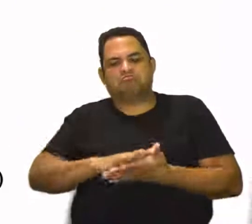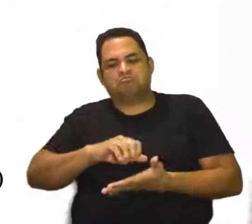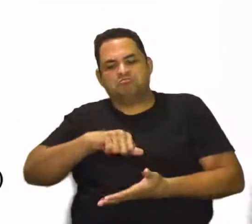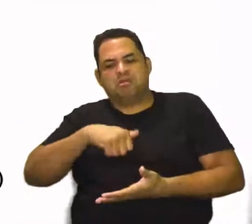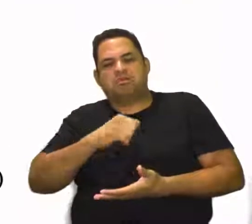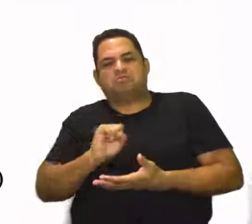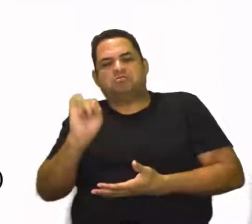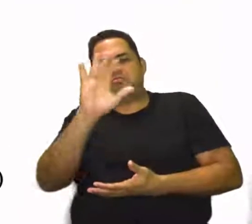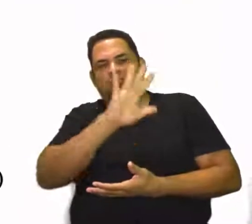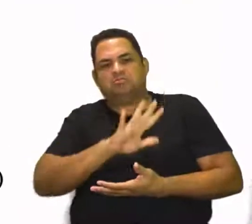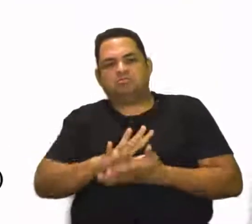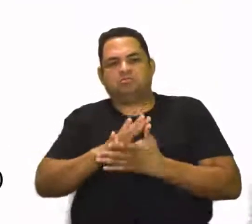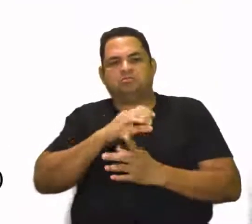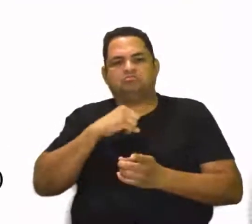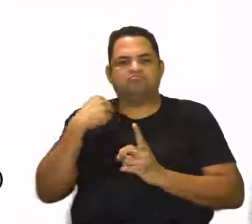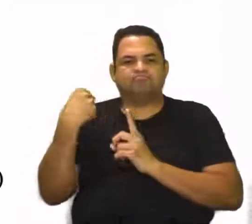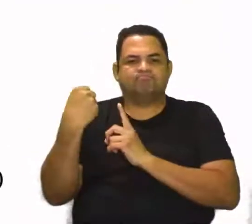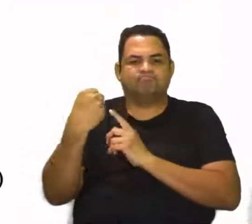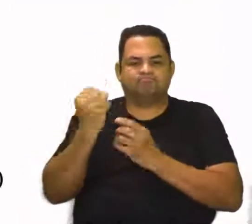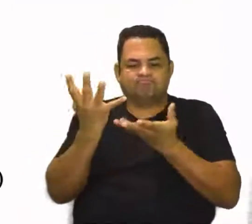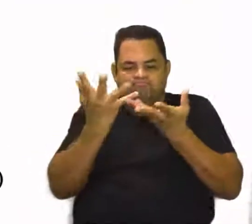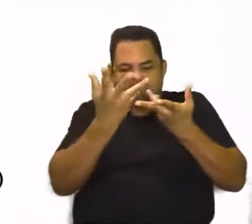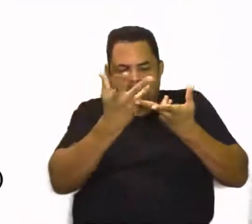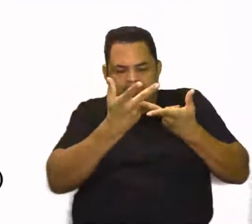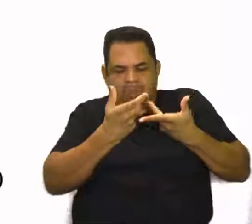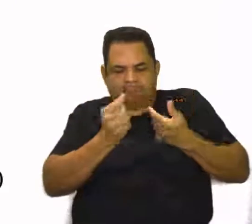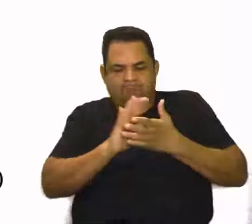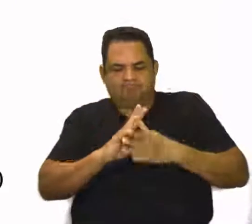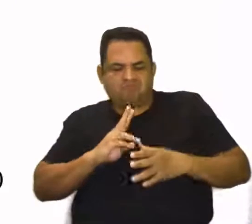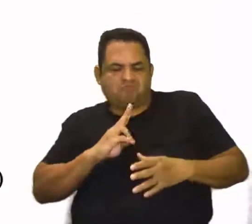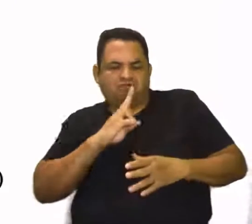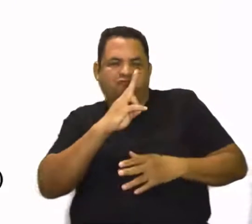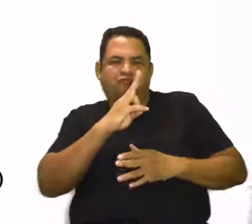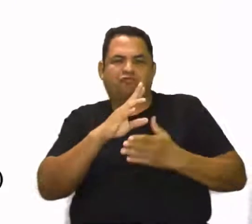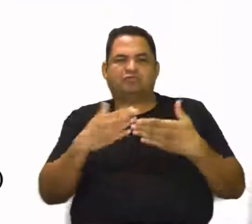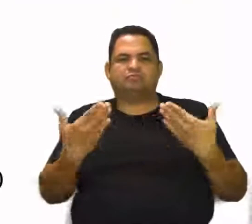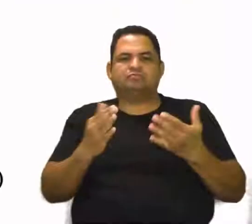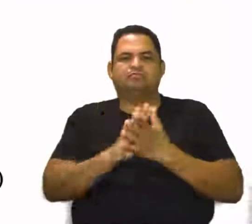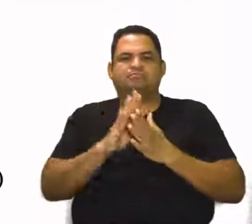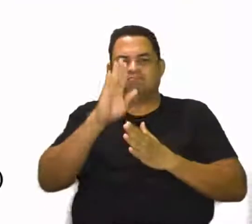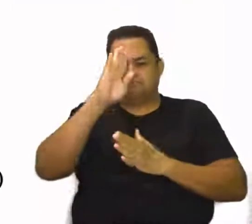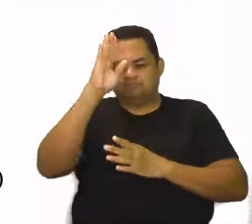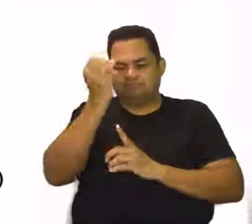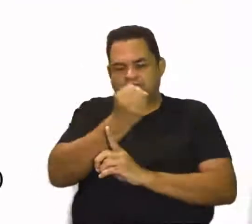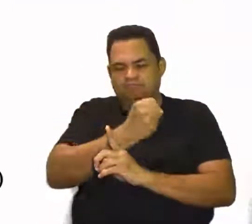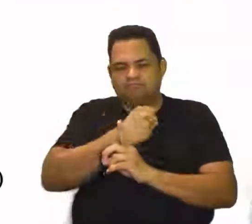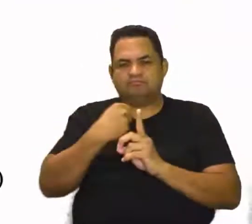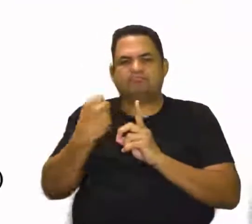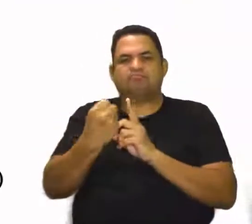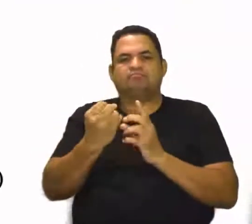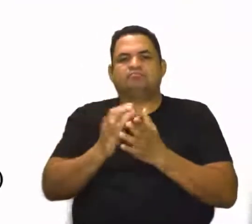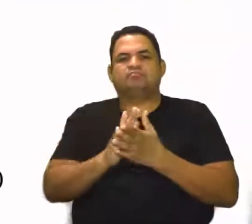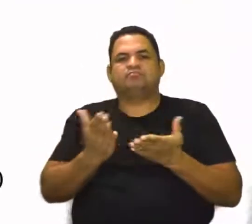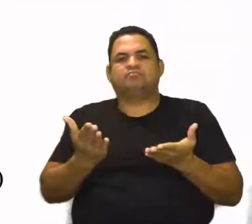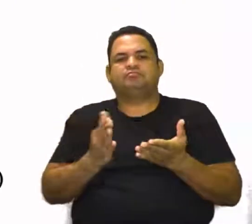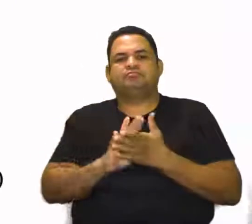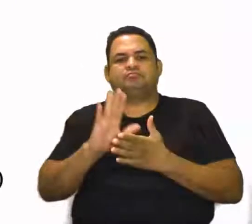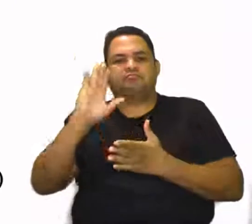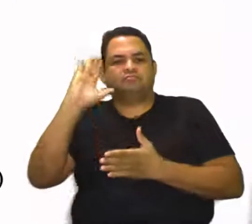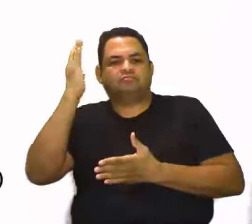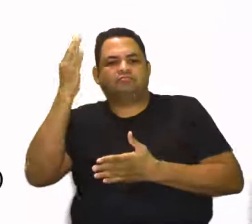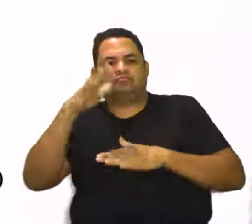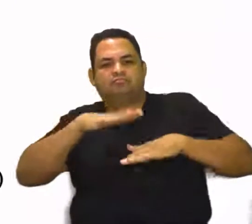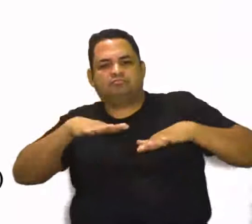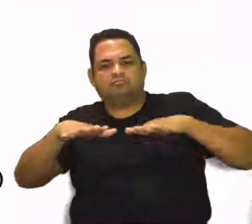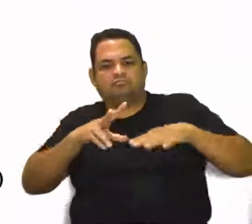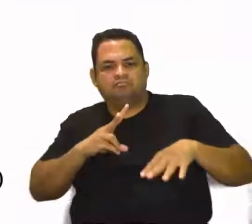a autoimagem, né? As habilidades ficam potencializadas, né? Principalmente na socialização, capacidades para